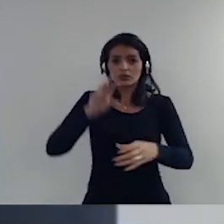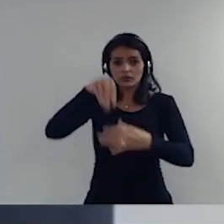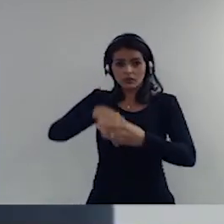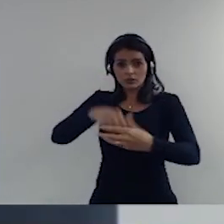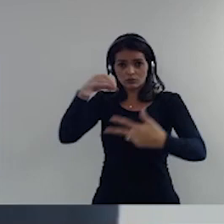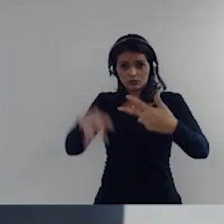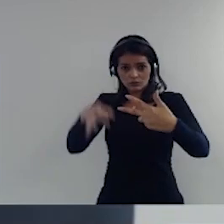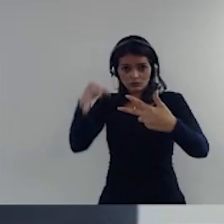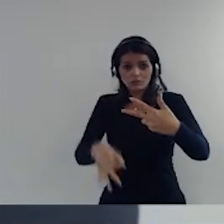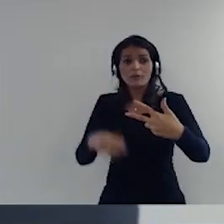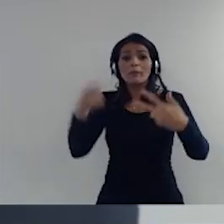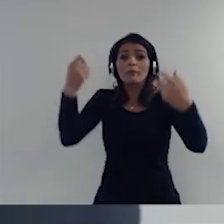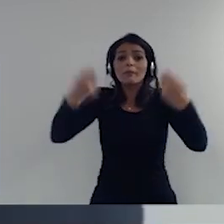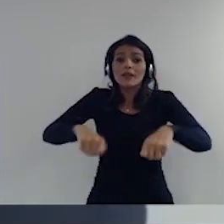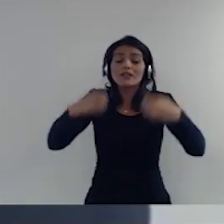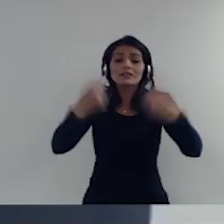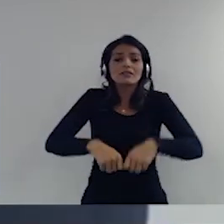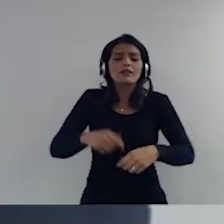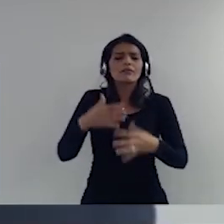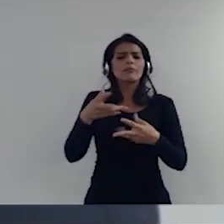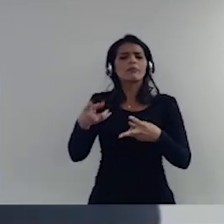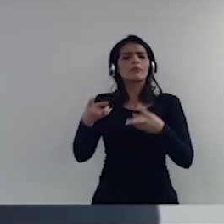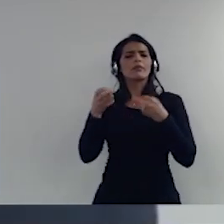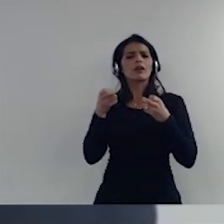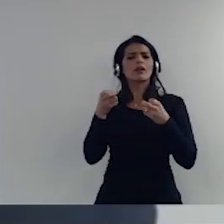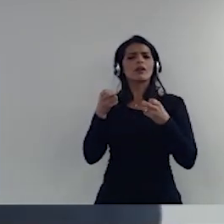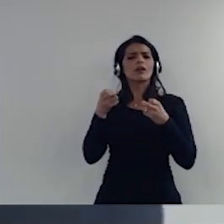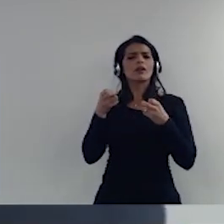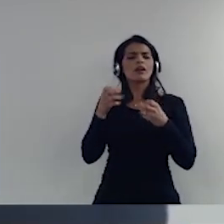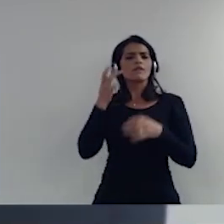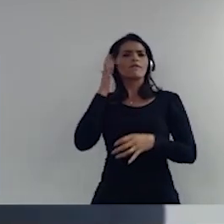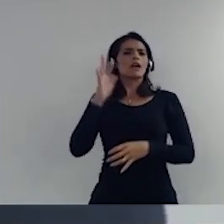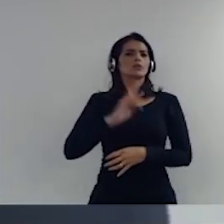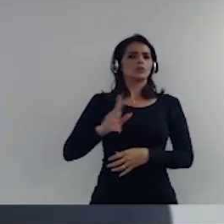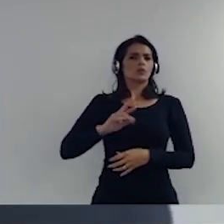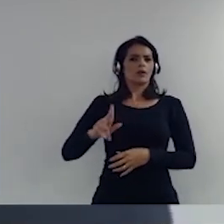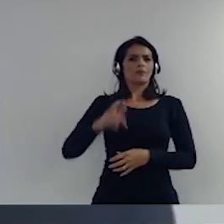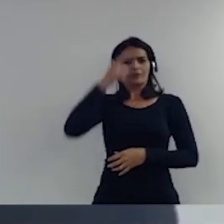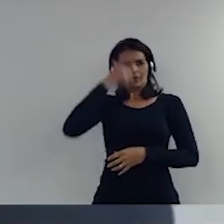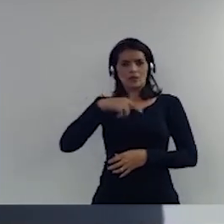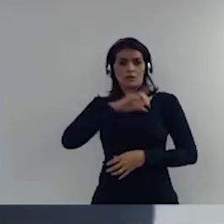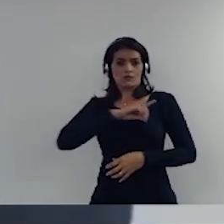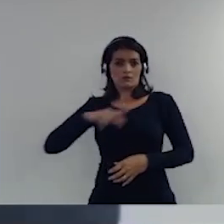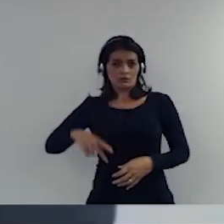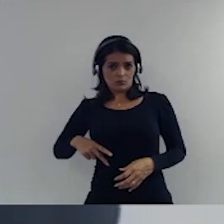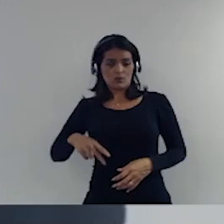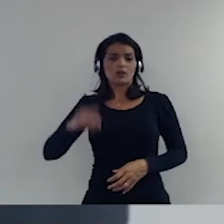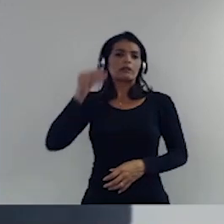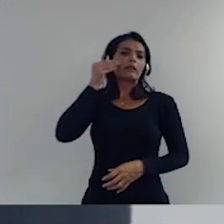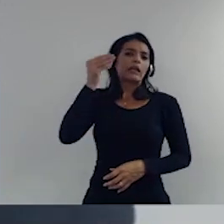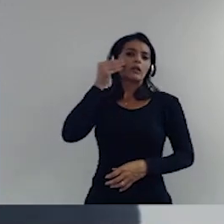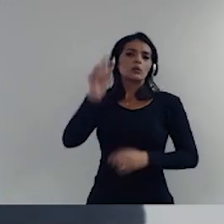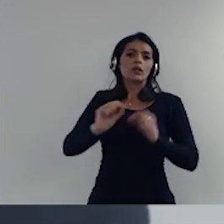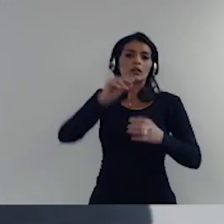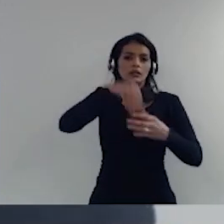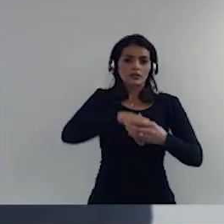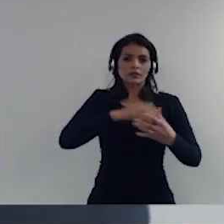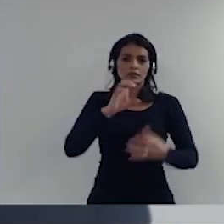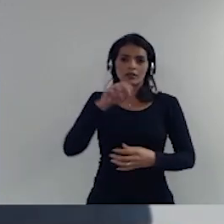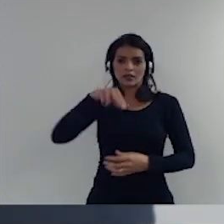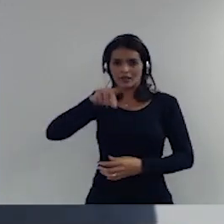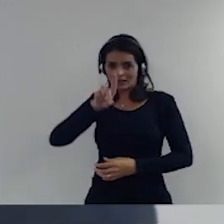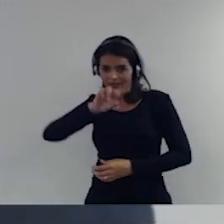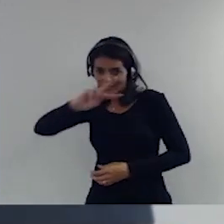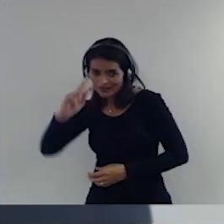de justiça possam ter essa noção de centralidade. Não é fácil, eu tanto como defensor público e agora no CNDH a gente verifica,